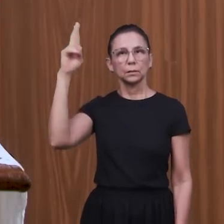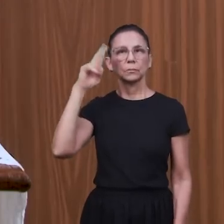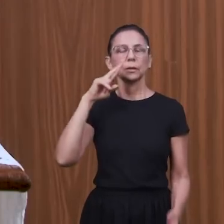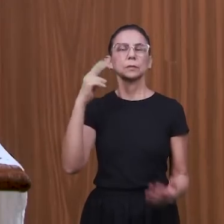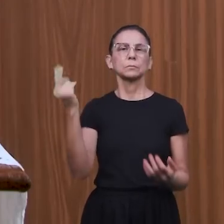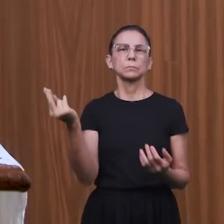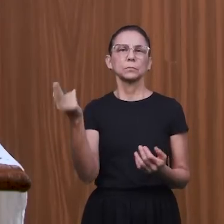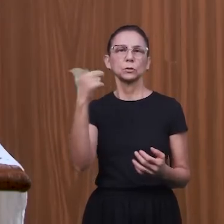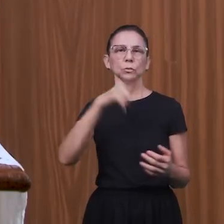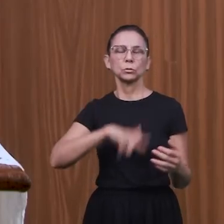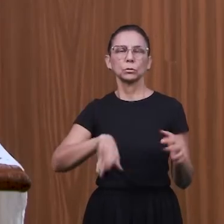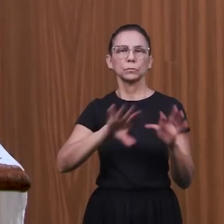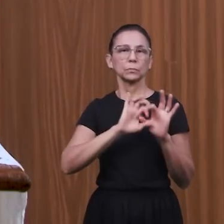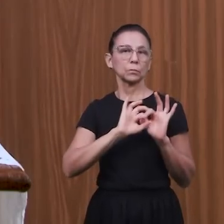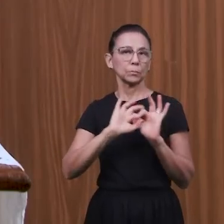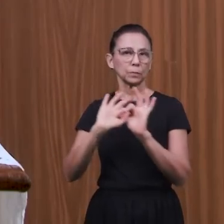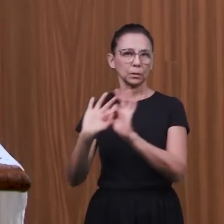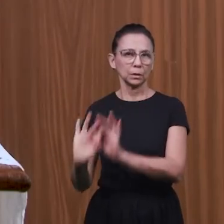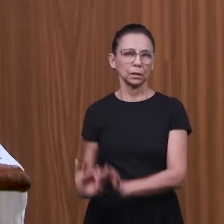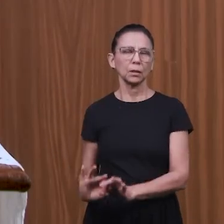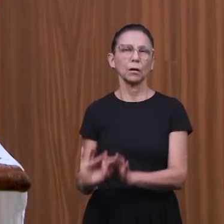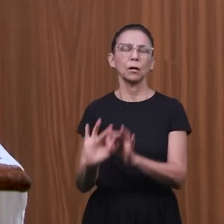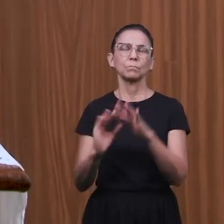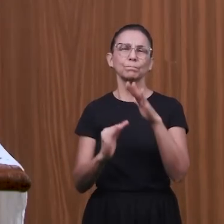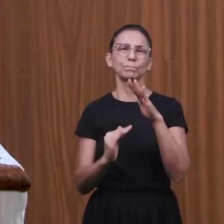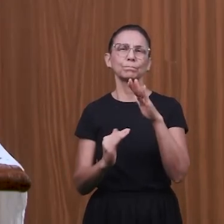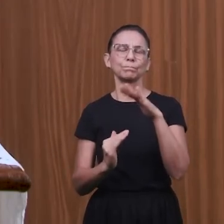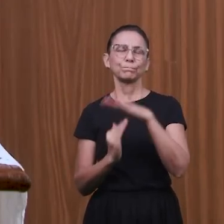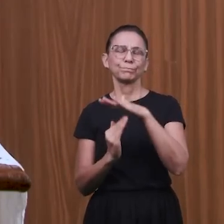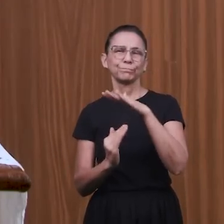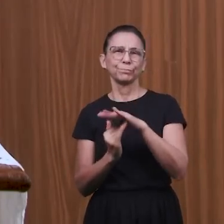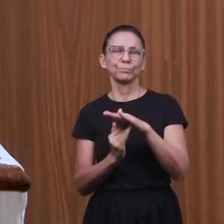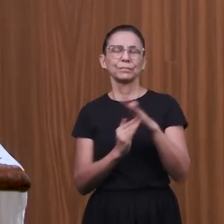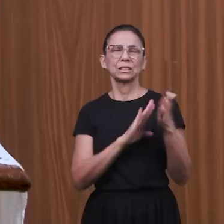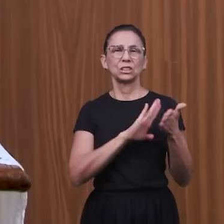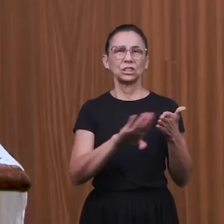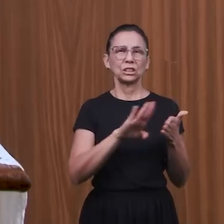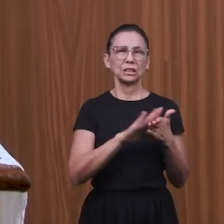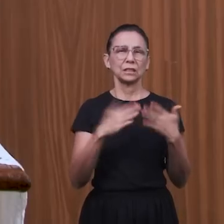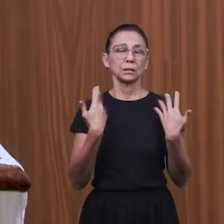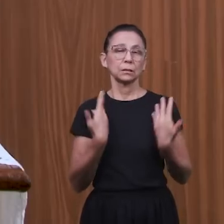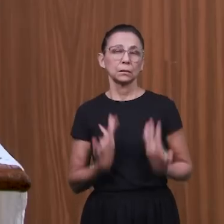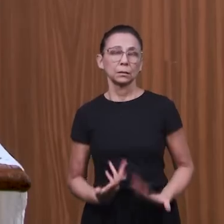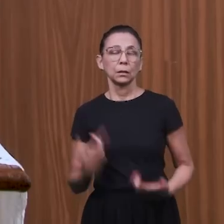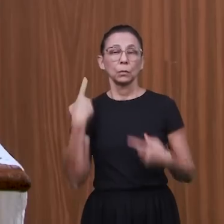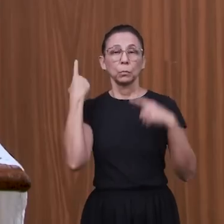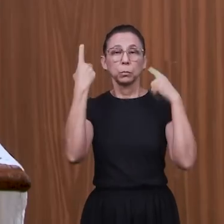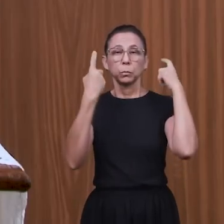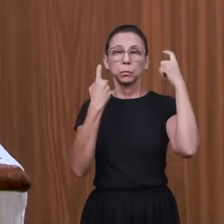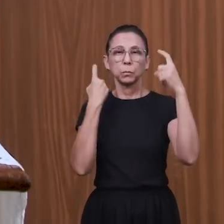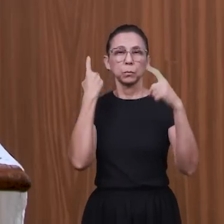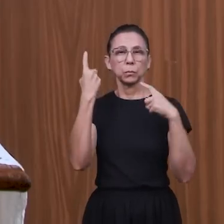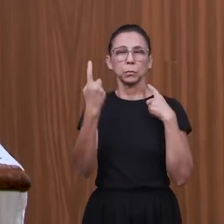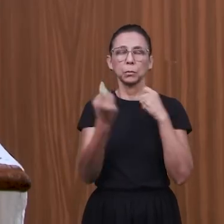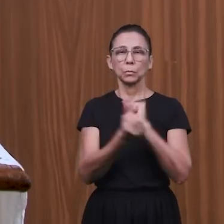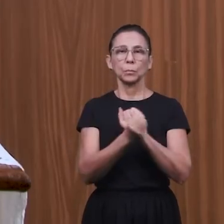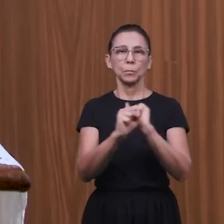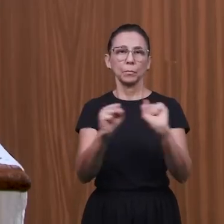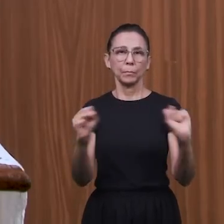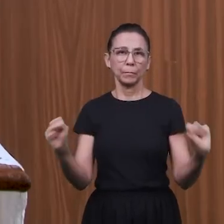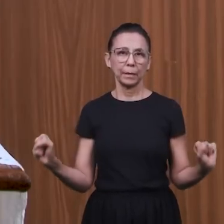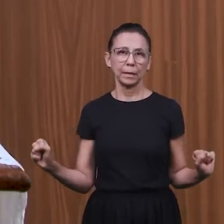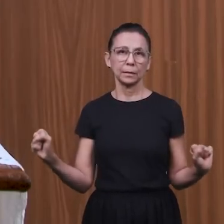nos renovar, Tu possa retirar de nós todas as limitações, seja o cansaço, seja a preocupação, o que for, para que